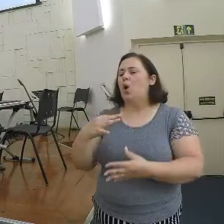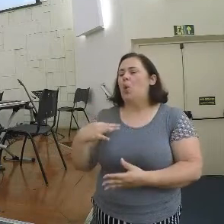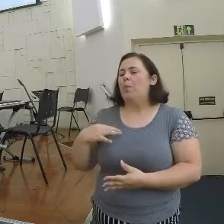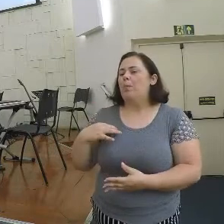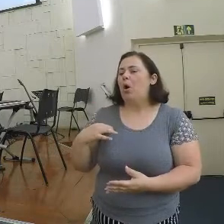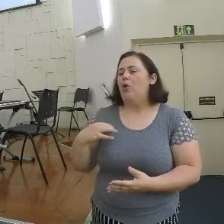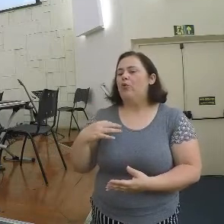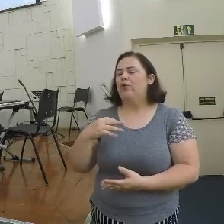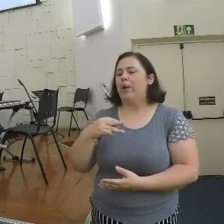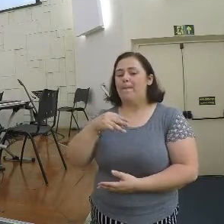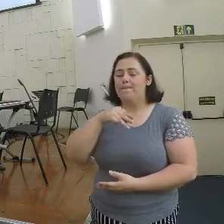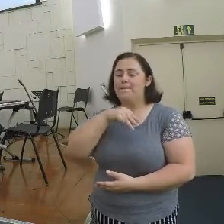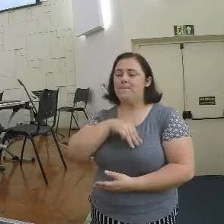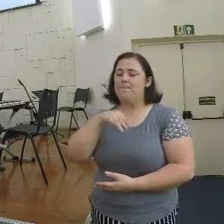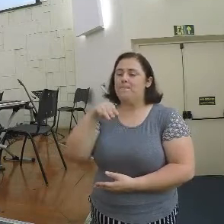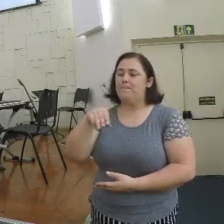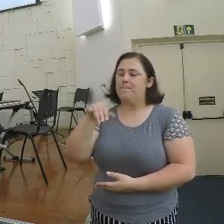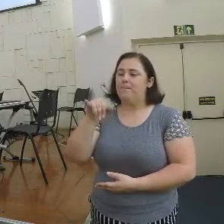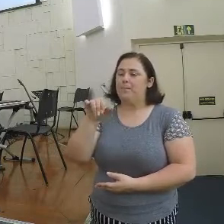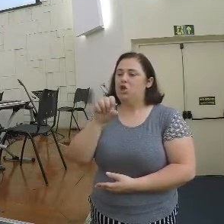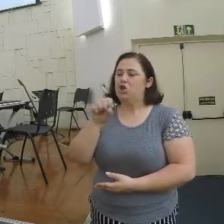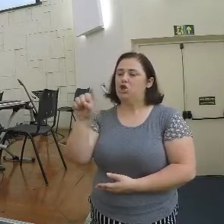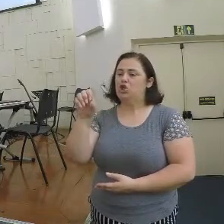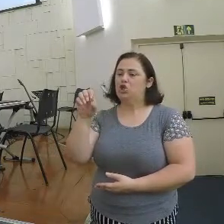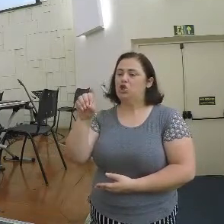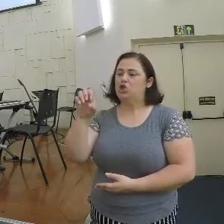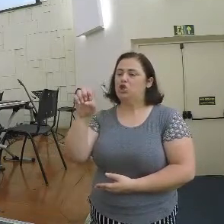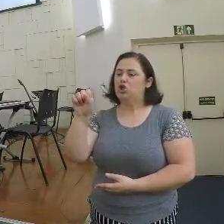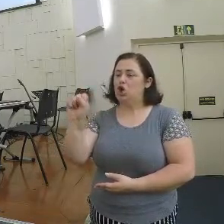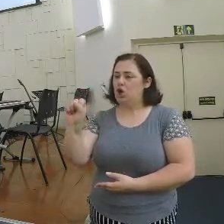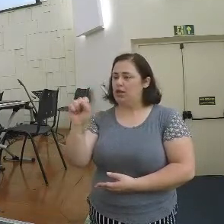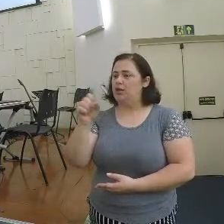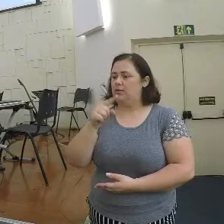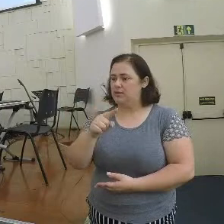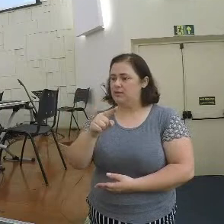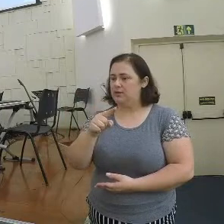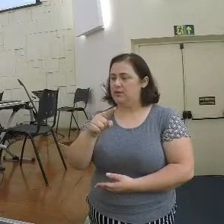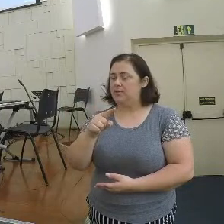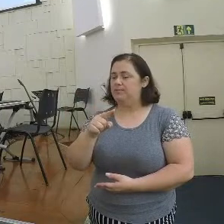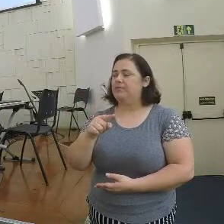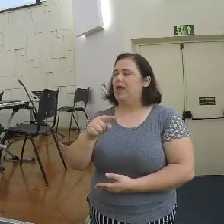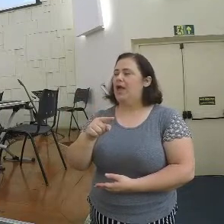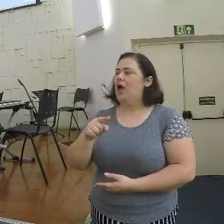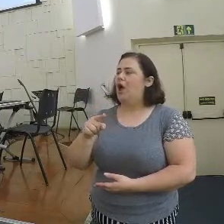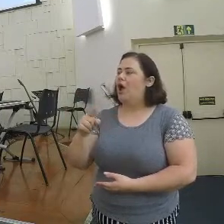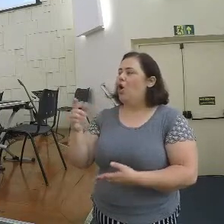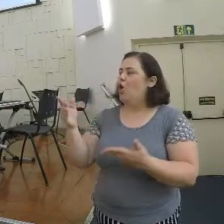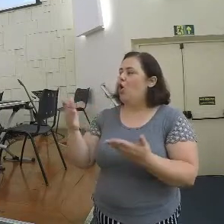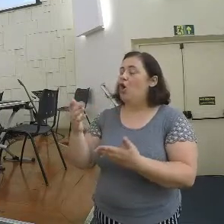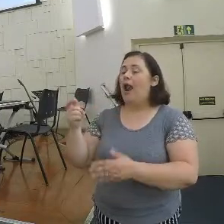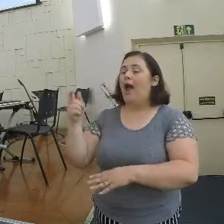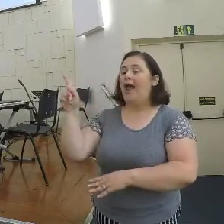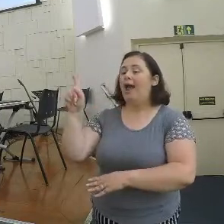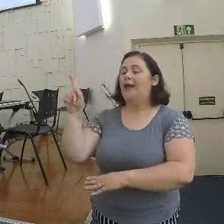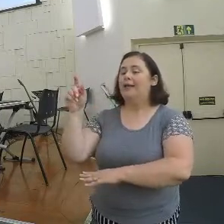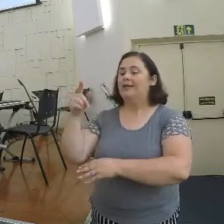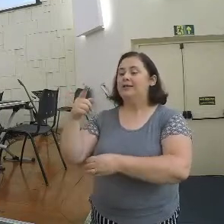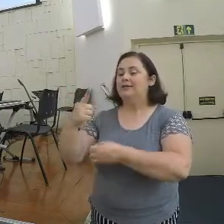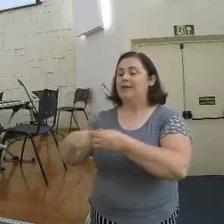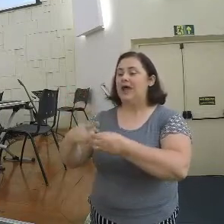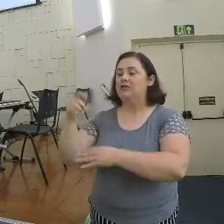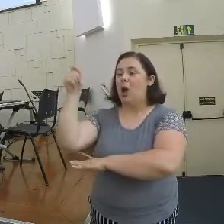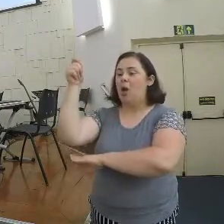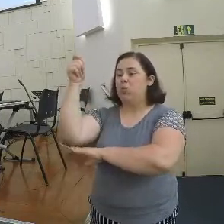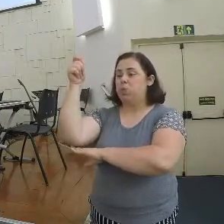Minas. Nesse momento, na terra natal da irmã Elaine, Santo Antônio do Monte, está sendo preparado o momento